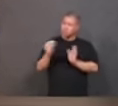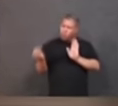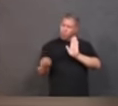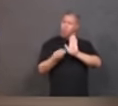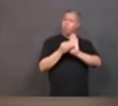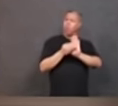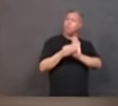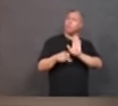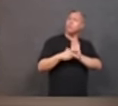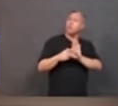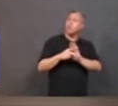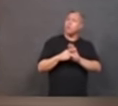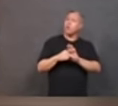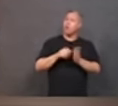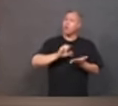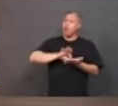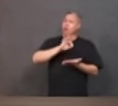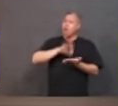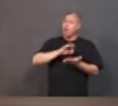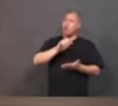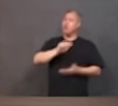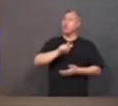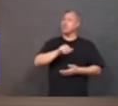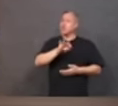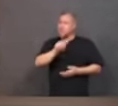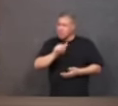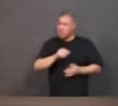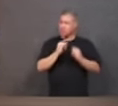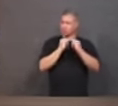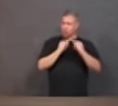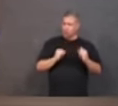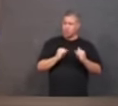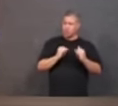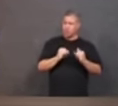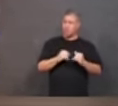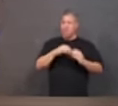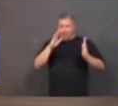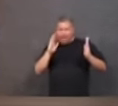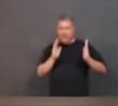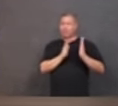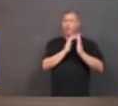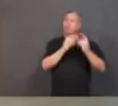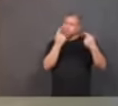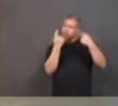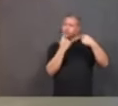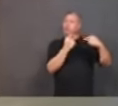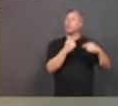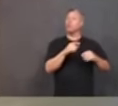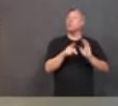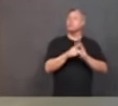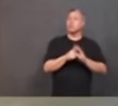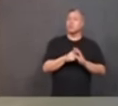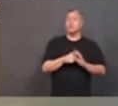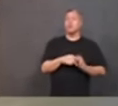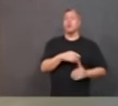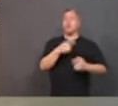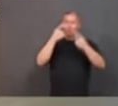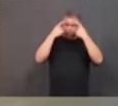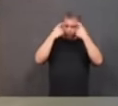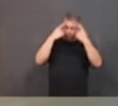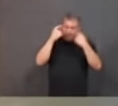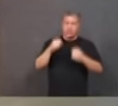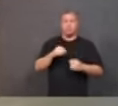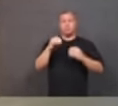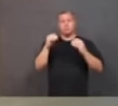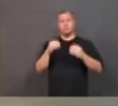agenda institucional o enfrentamento do preconceito, da violência, do assédio? Bom, professor